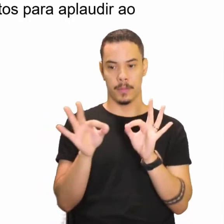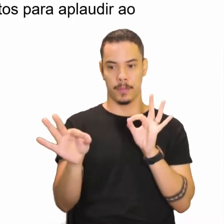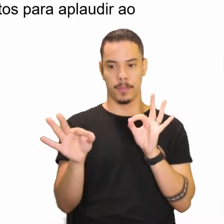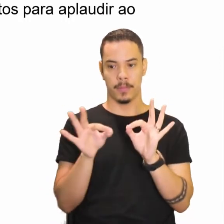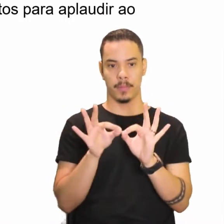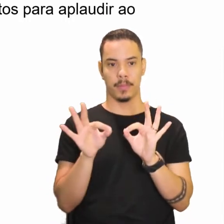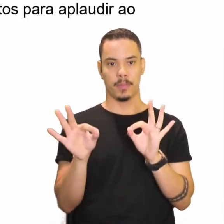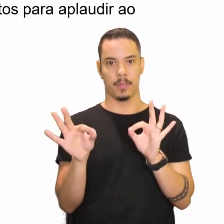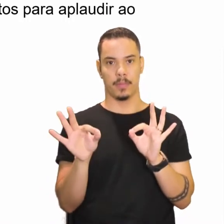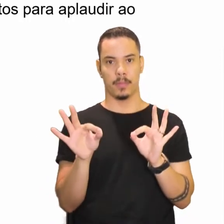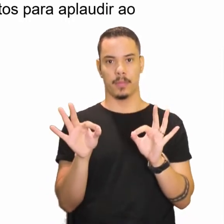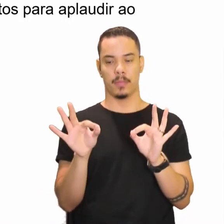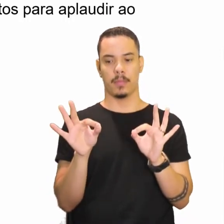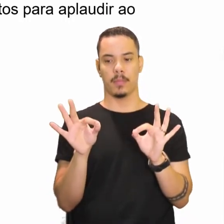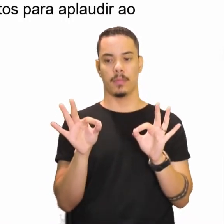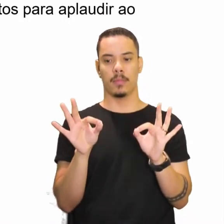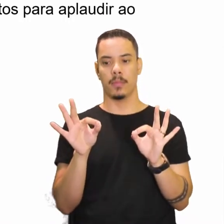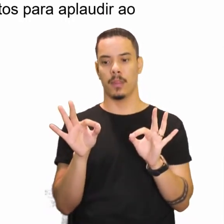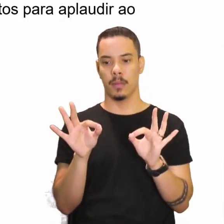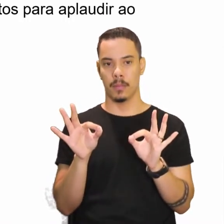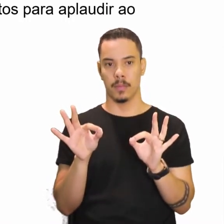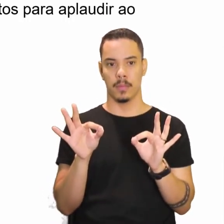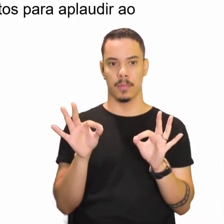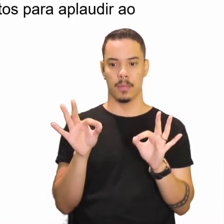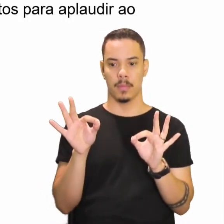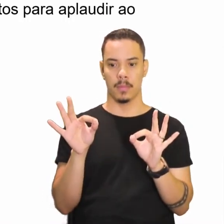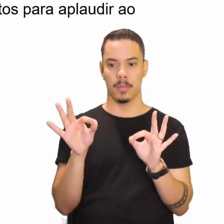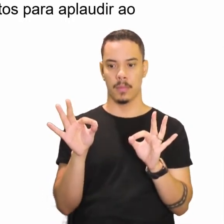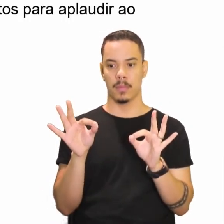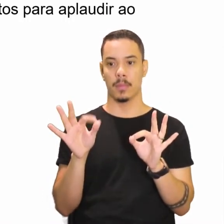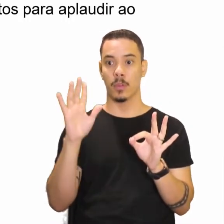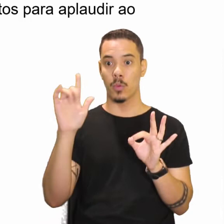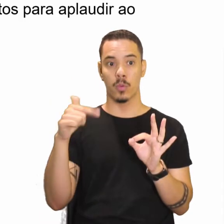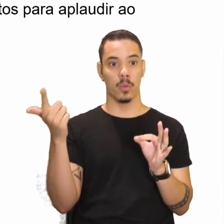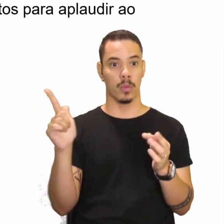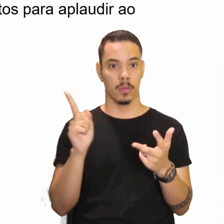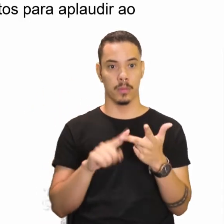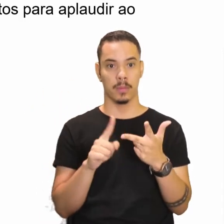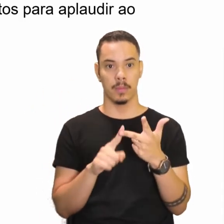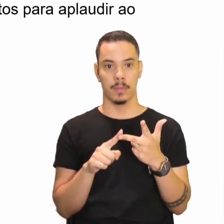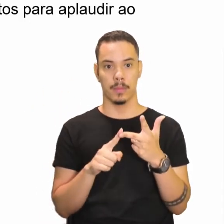distância. E esse aqui, tempo